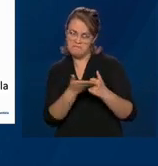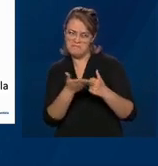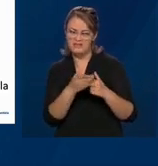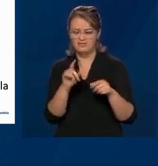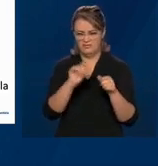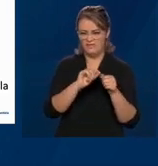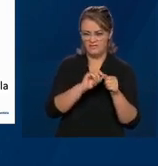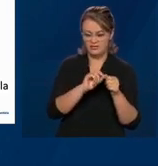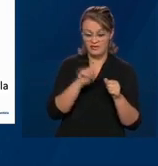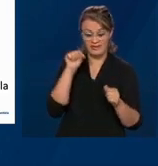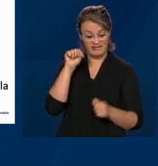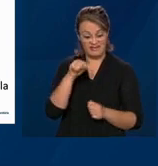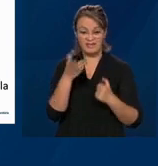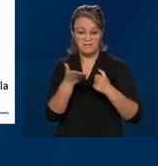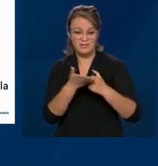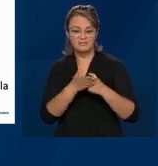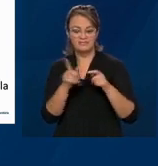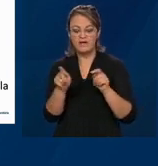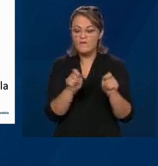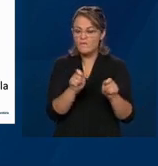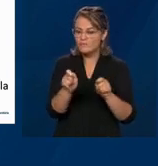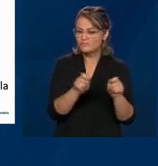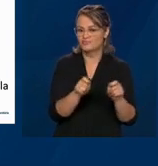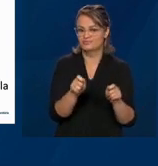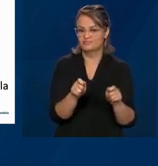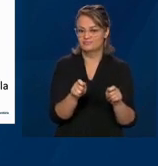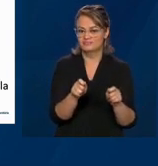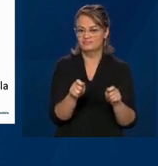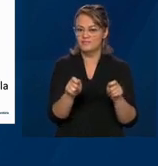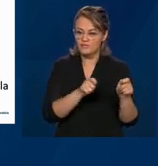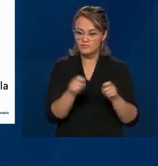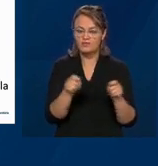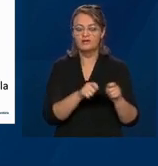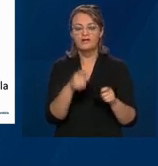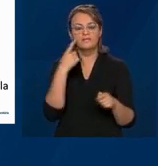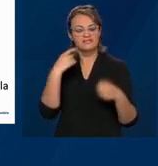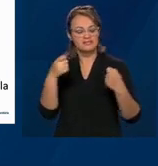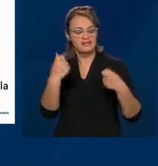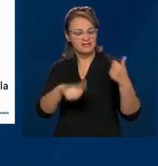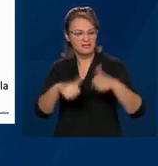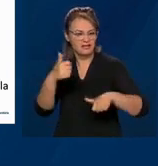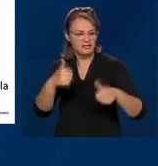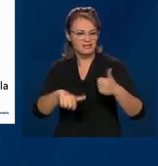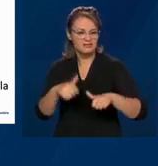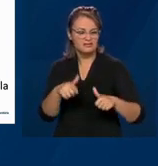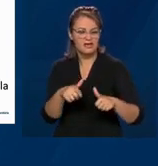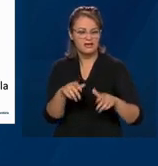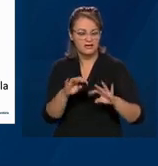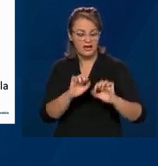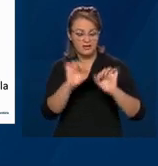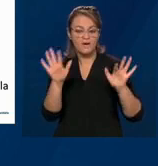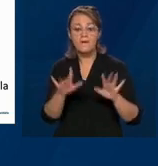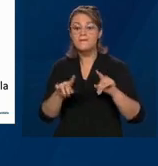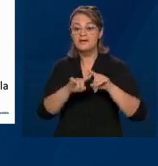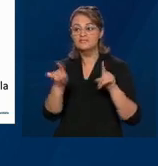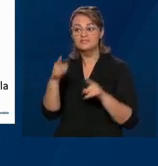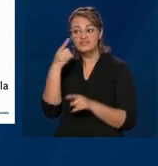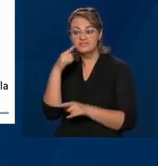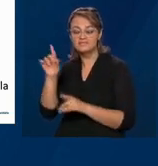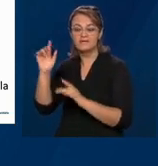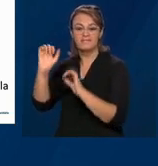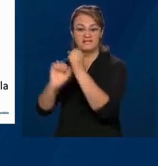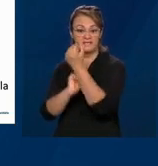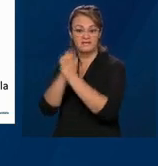e que ali precisa, então, ser controlado. Precisa ser verificado com equipamentos específicos. Mas quando a gente vai para uma fabricação